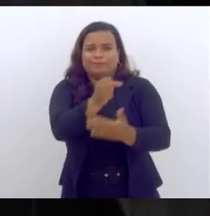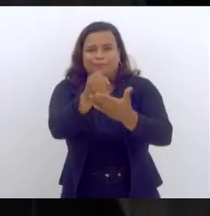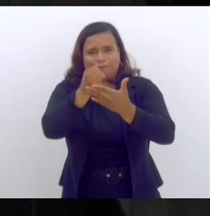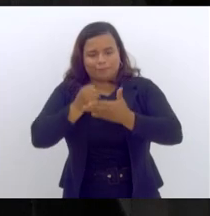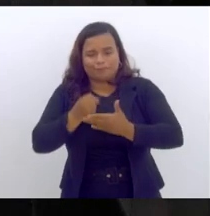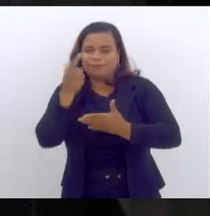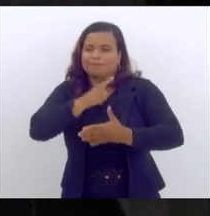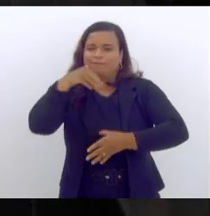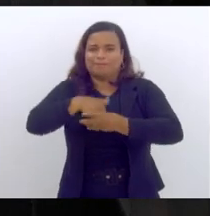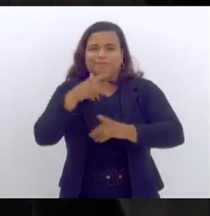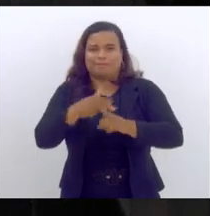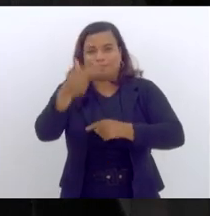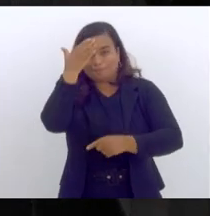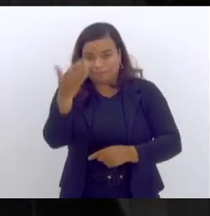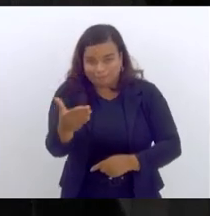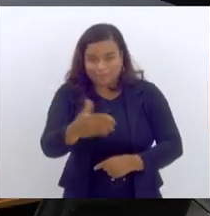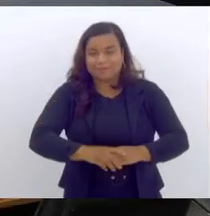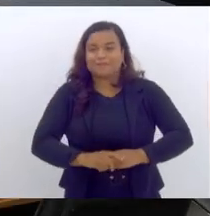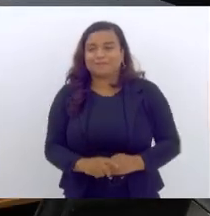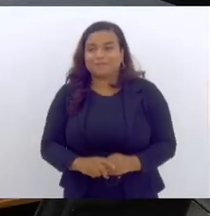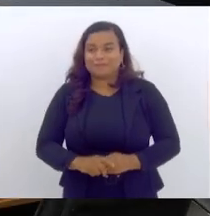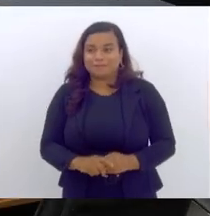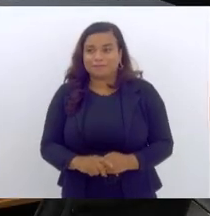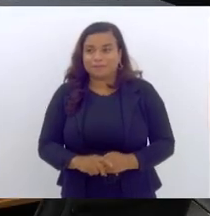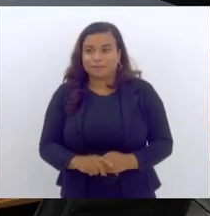até essa casa muito obrigado